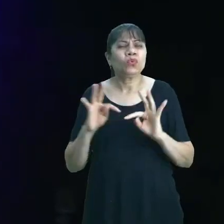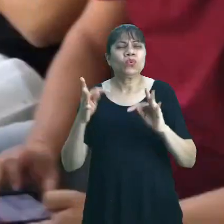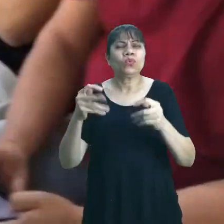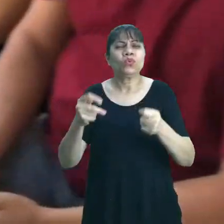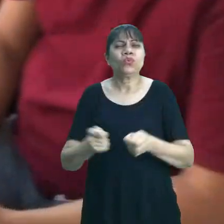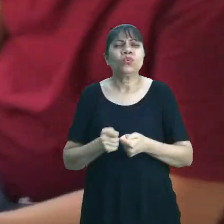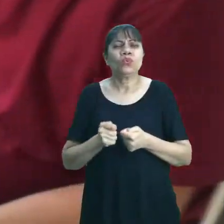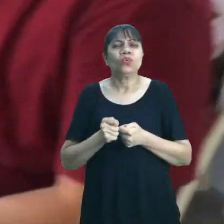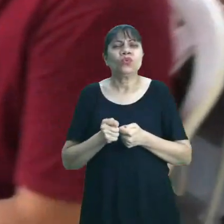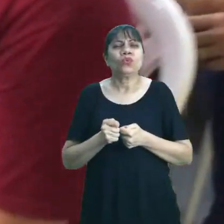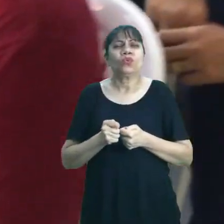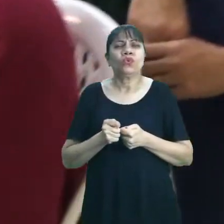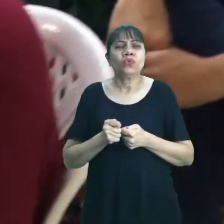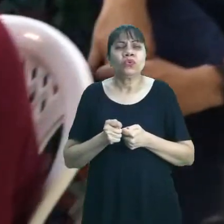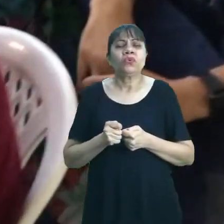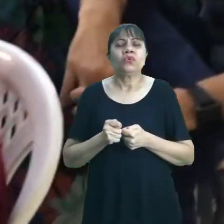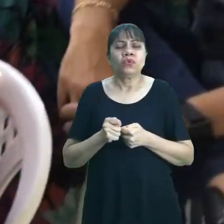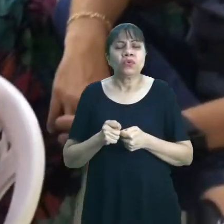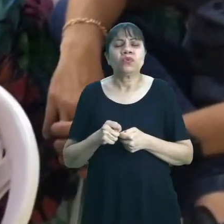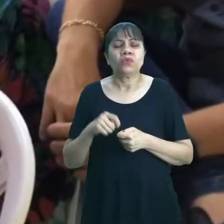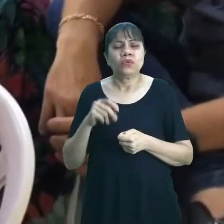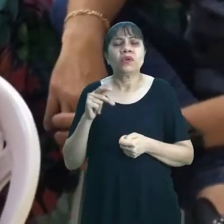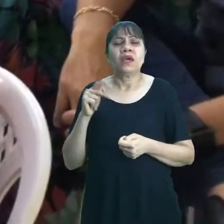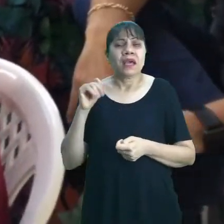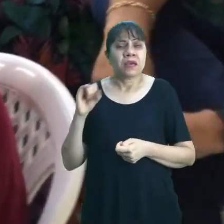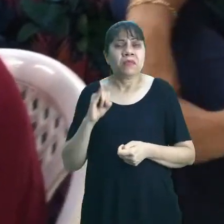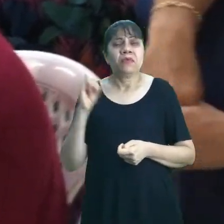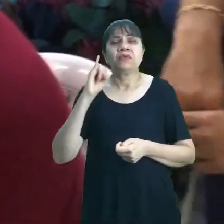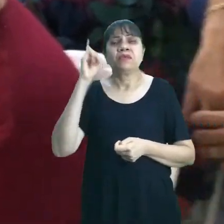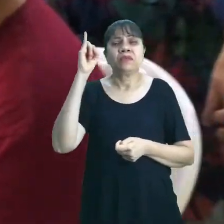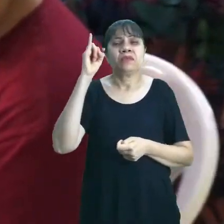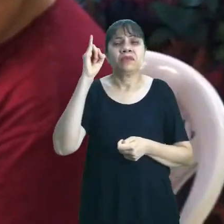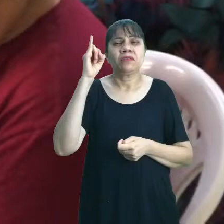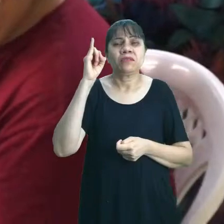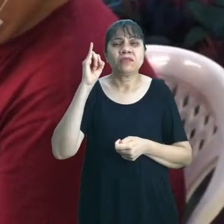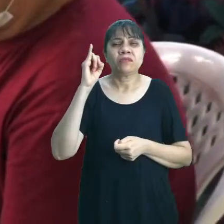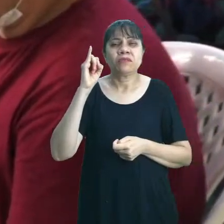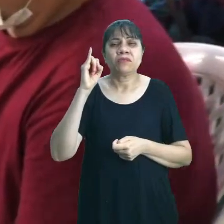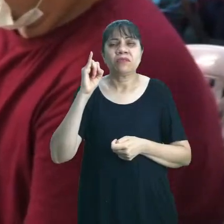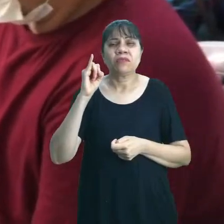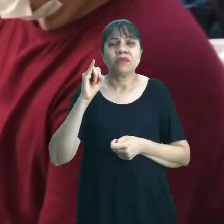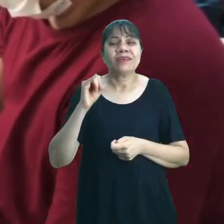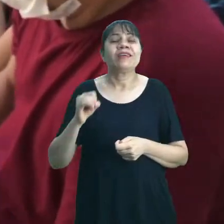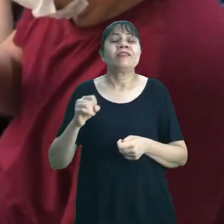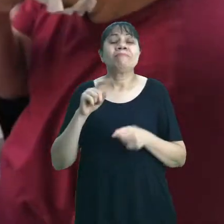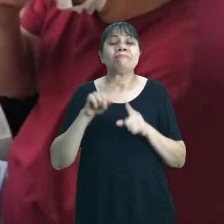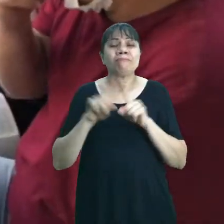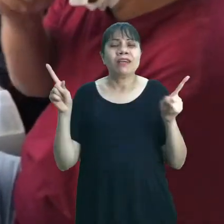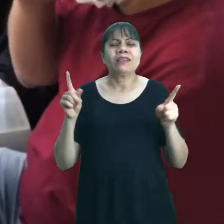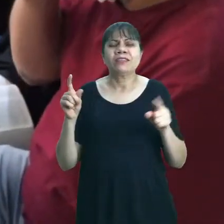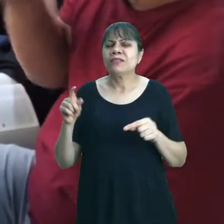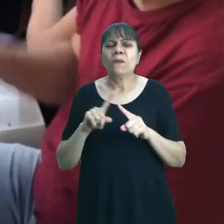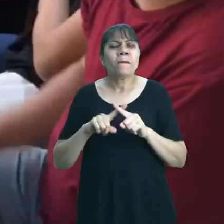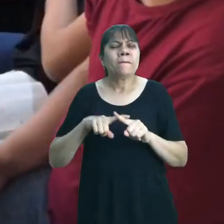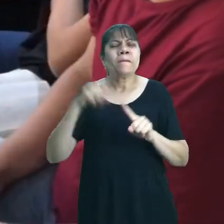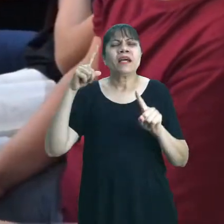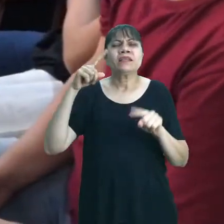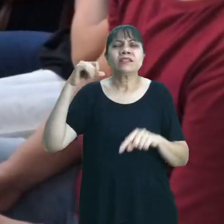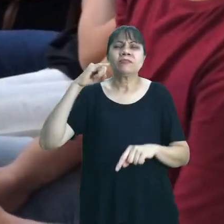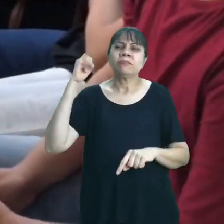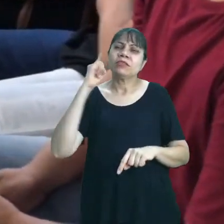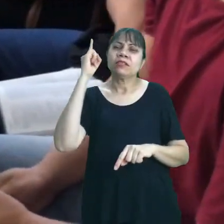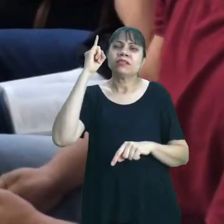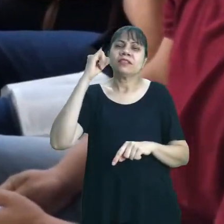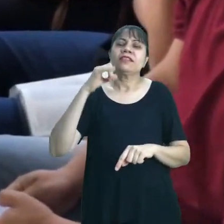existem algumas coisas importantíssimas, e o temer a Deus é a primeira